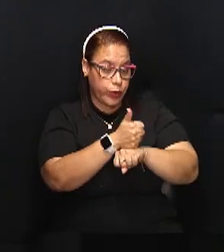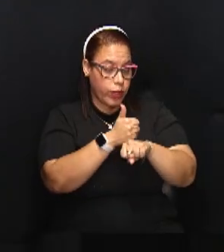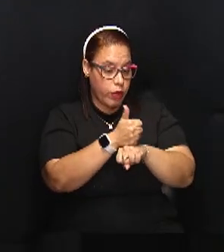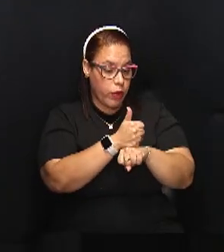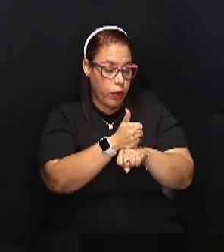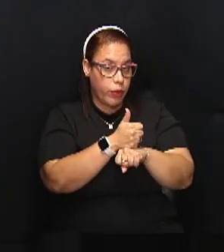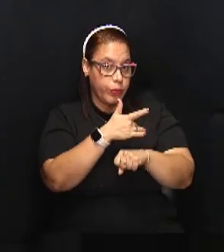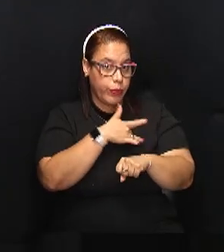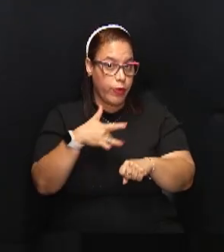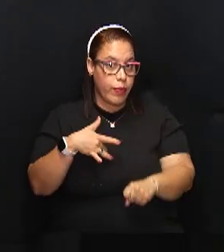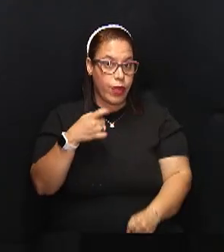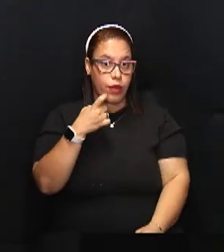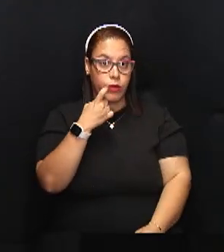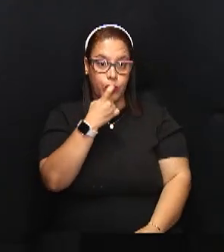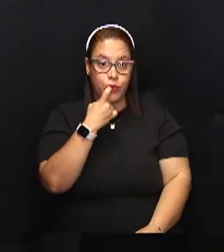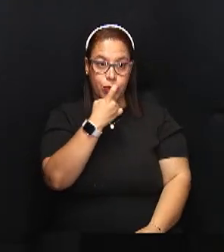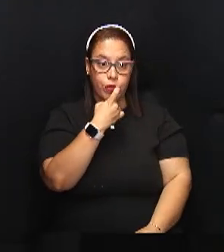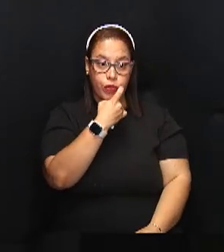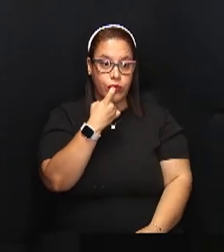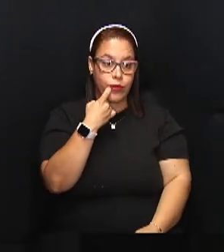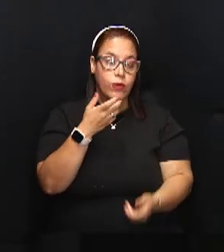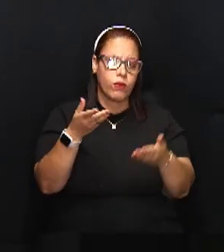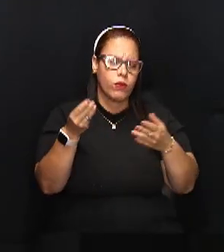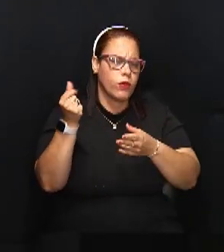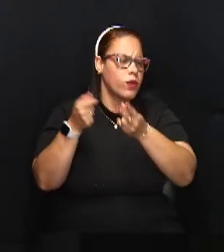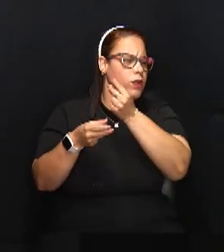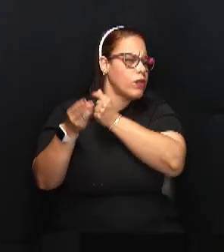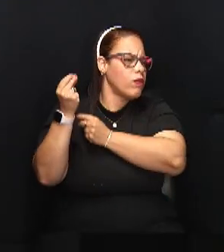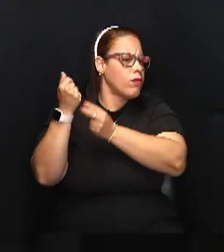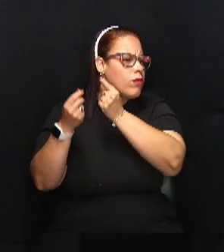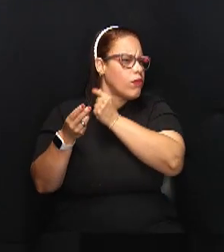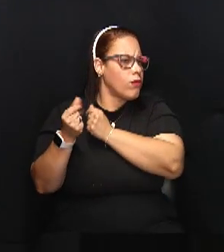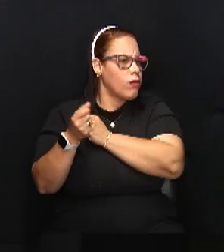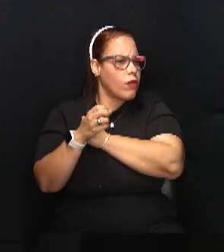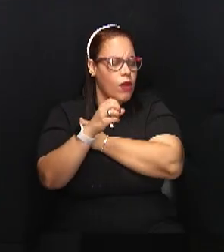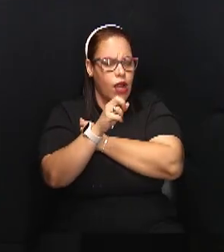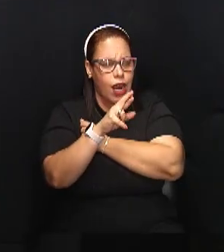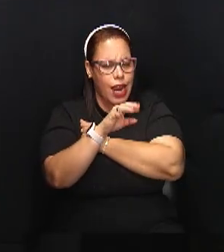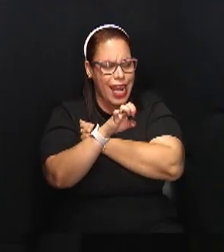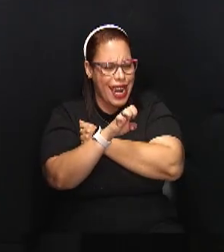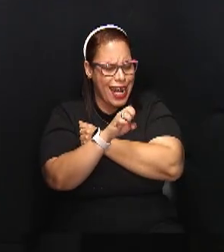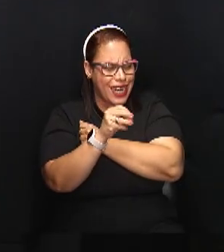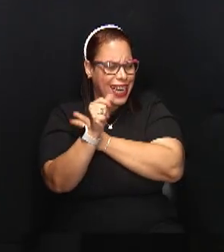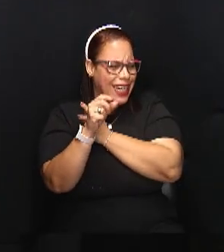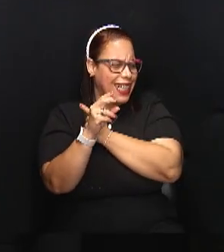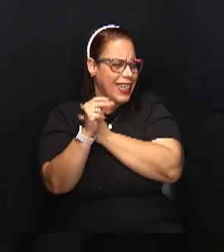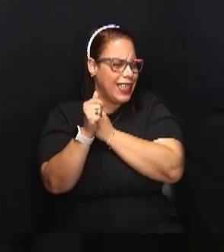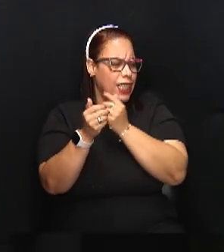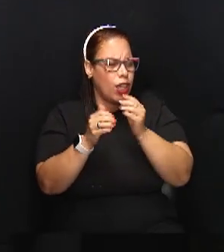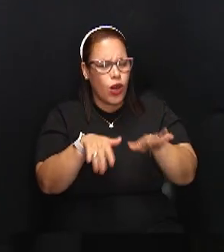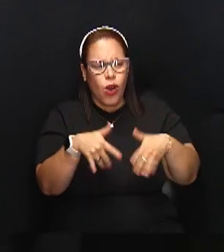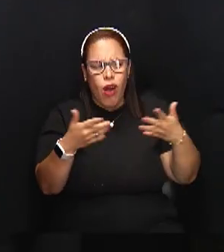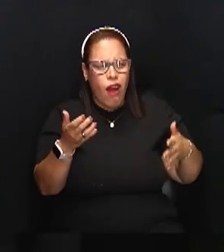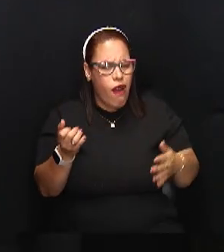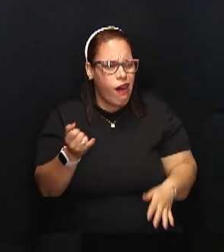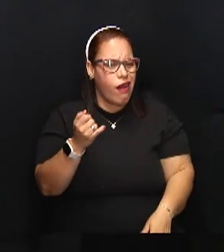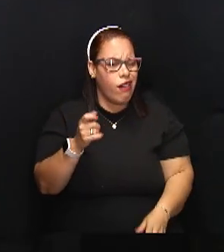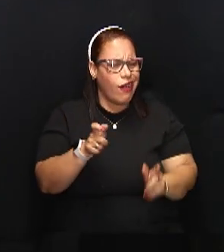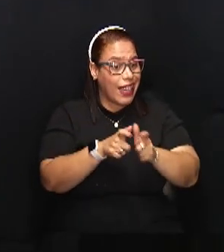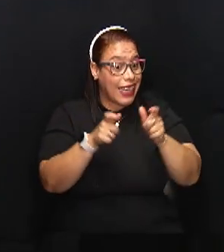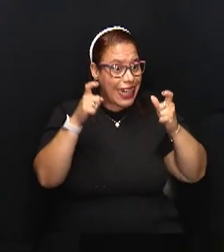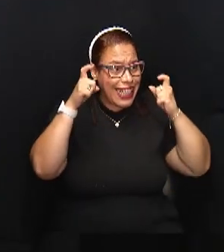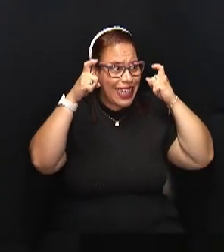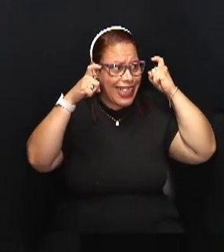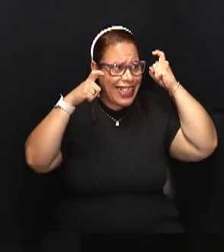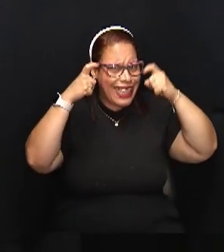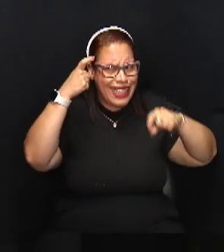é a saúde bucal. Hoje, antigamente se falava muito em cárie, né? Mas isso faz muito tempo. Hoje, qual é a maior preocupação quando a